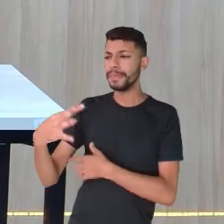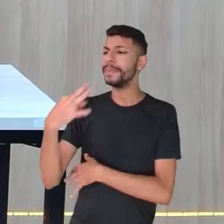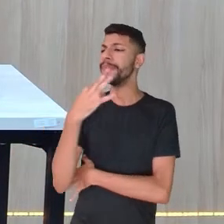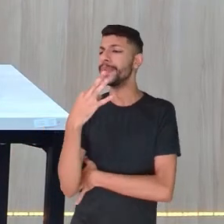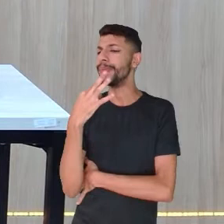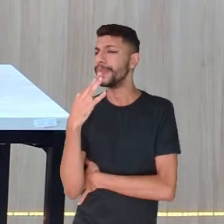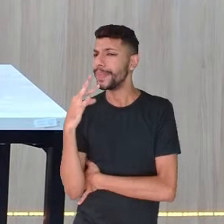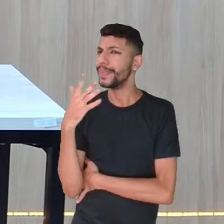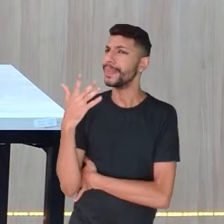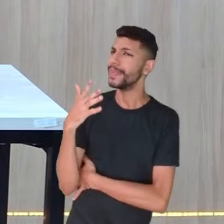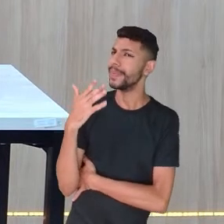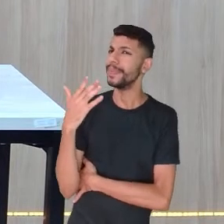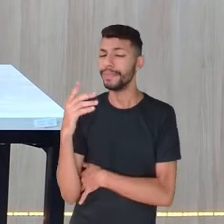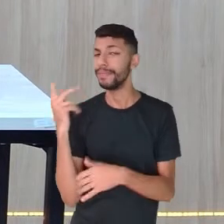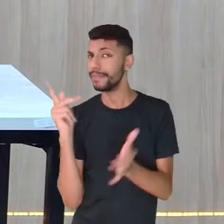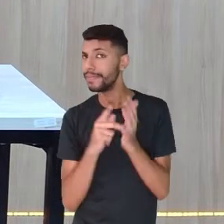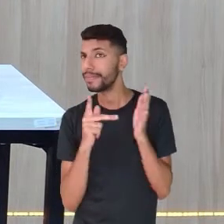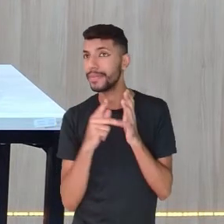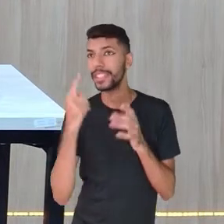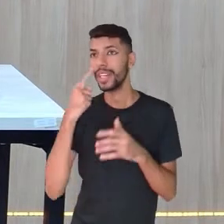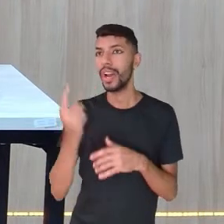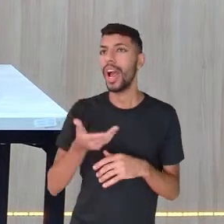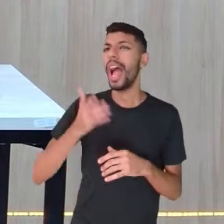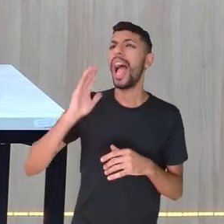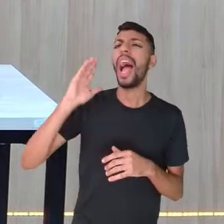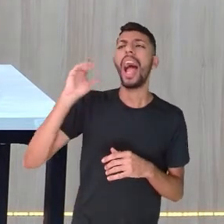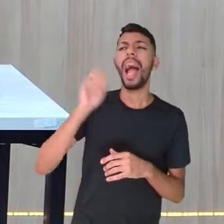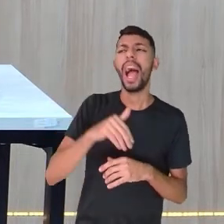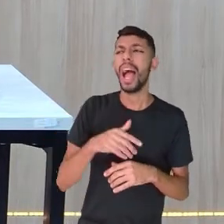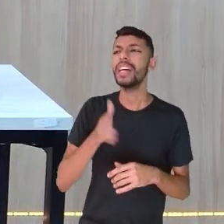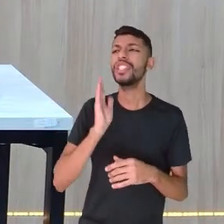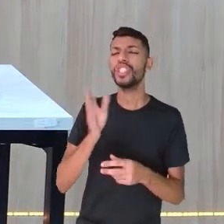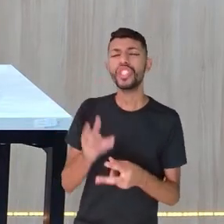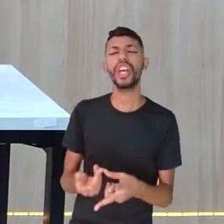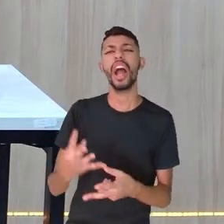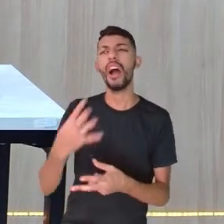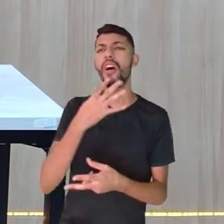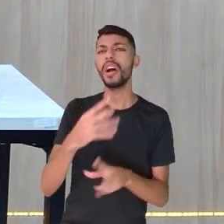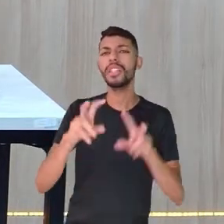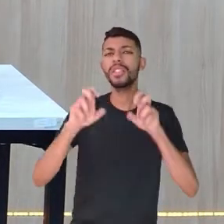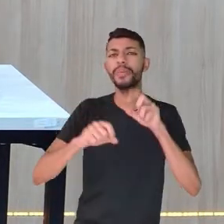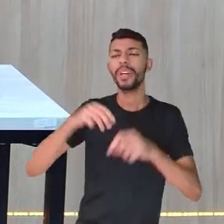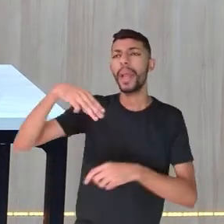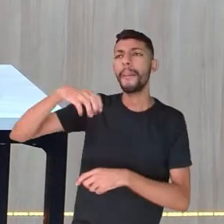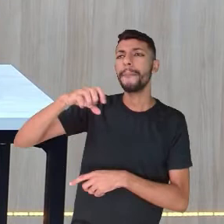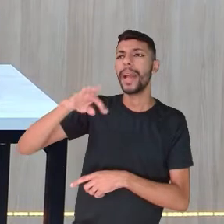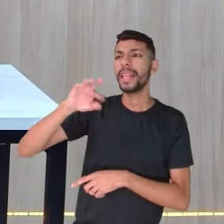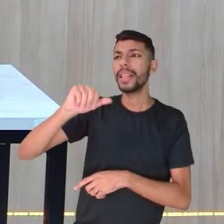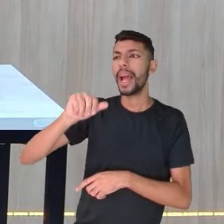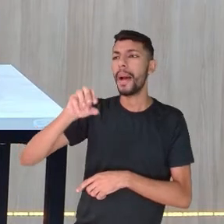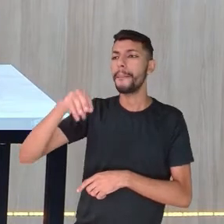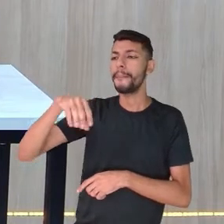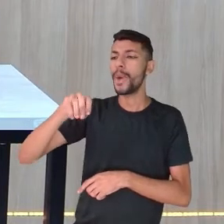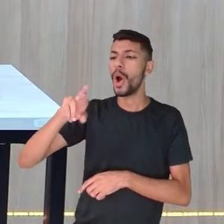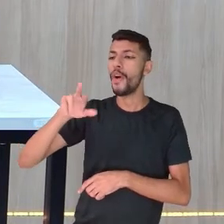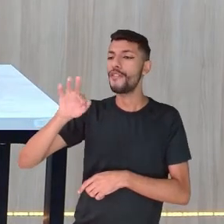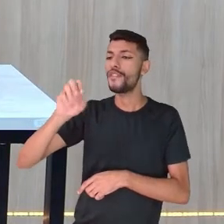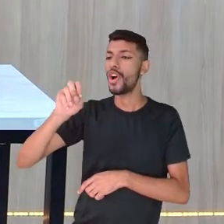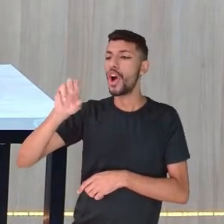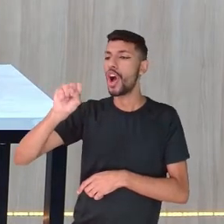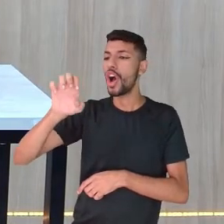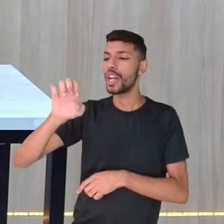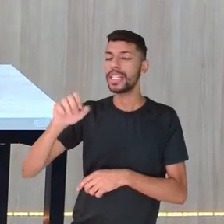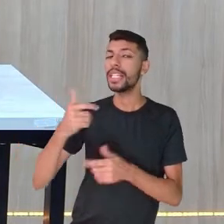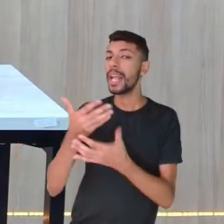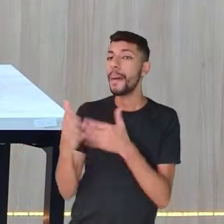mesmo, pessoal? Ah, eu já ouvi falar a questão da metamorfose da borboleta. Eu acho que vocês já